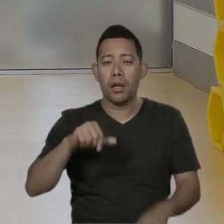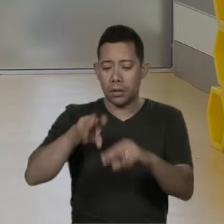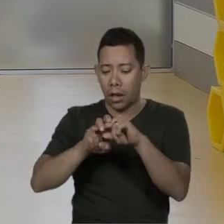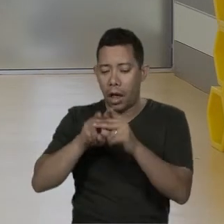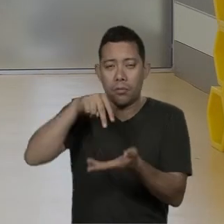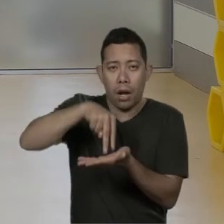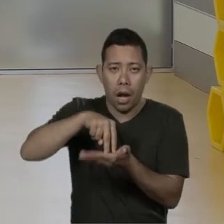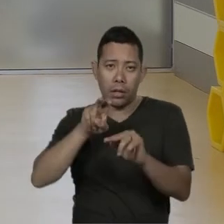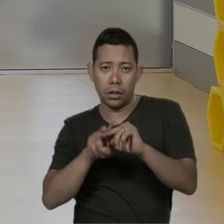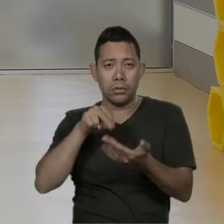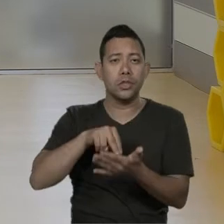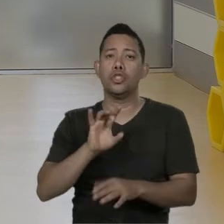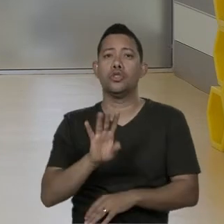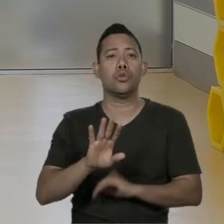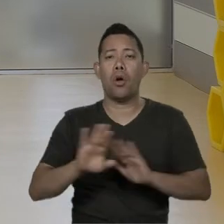de técnica.